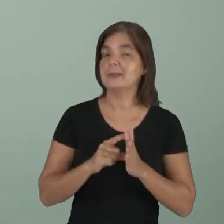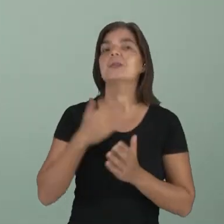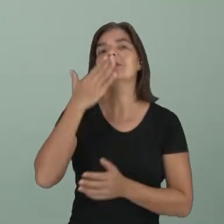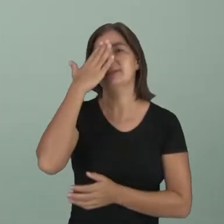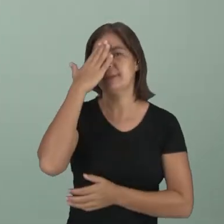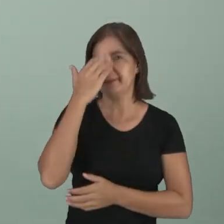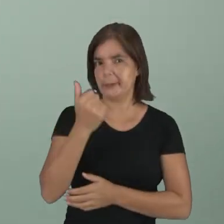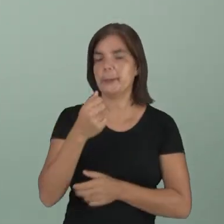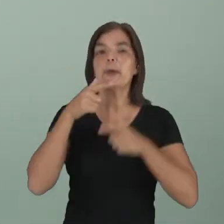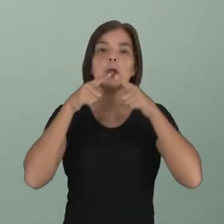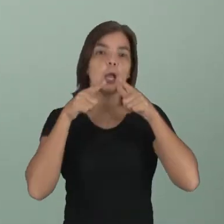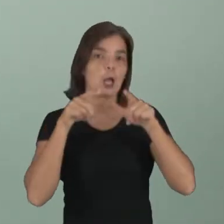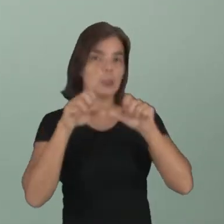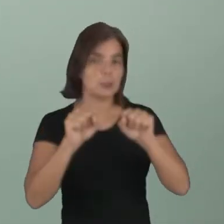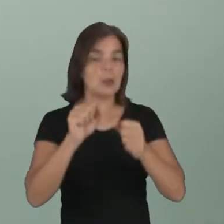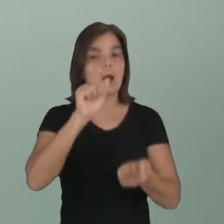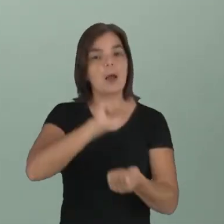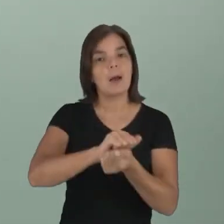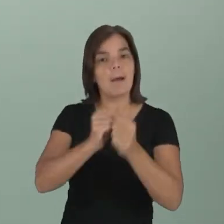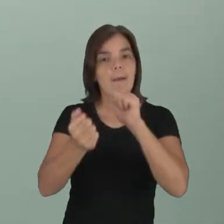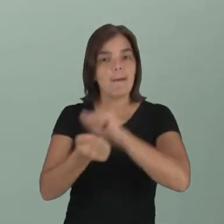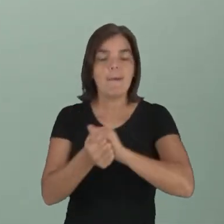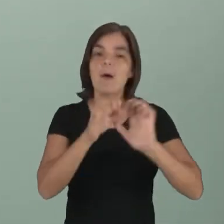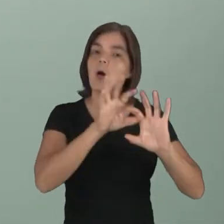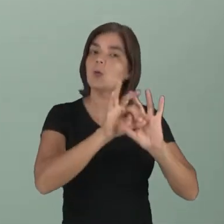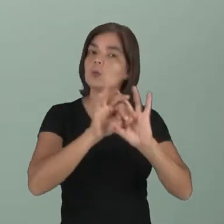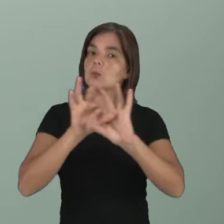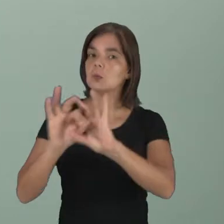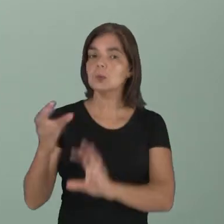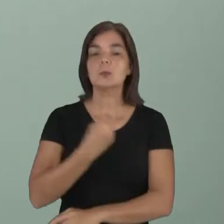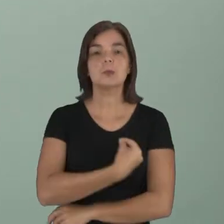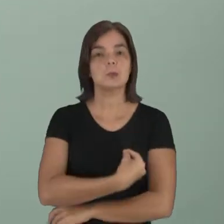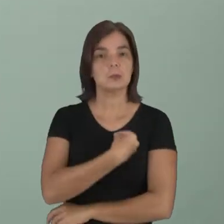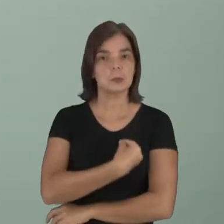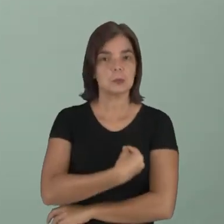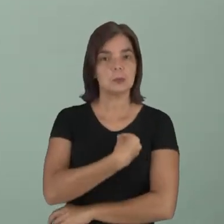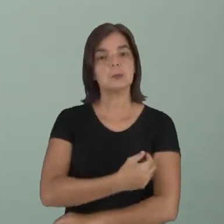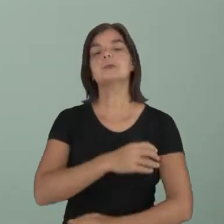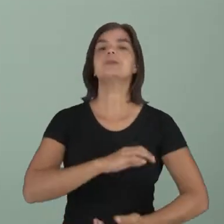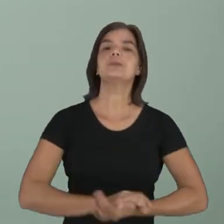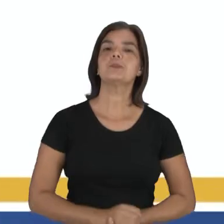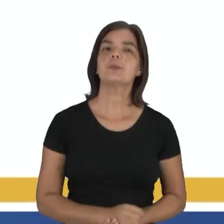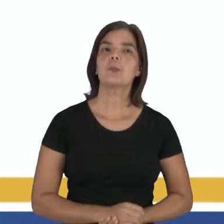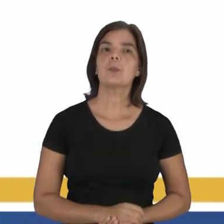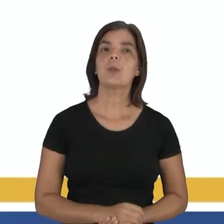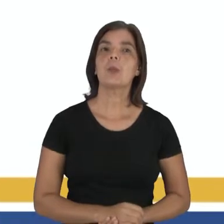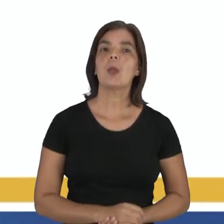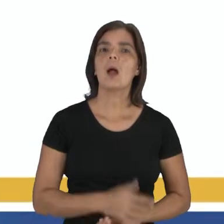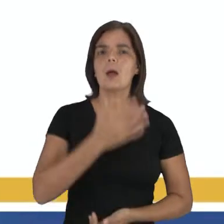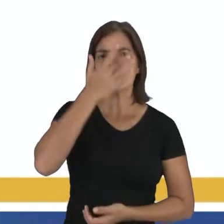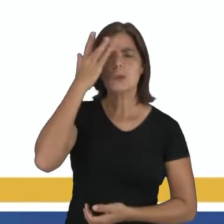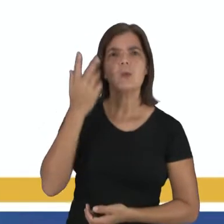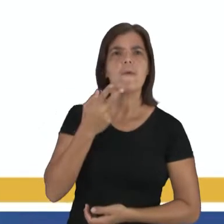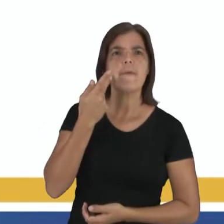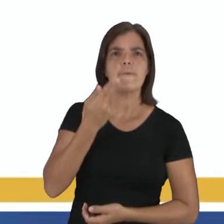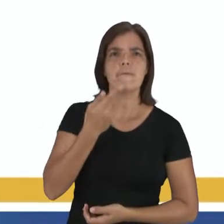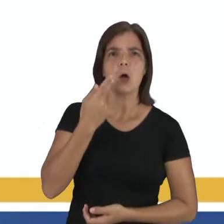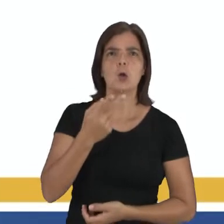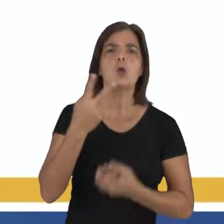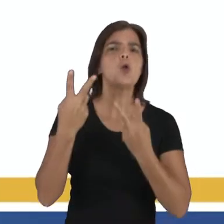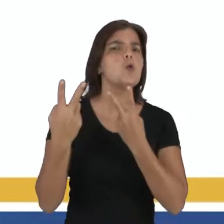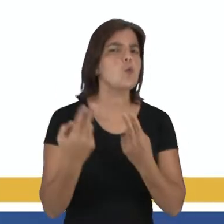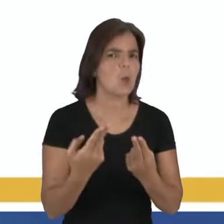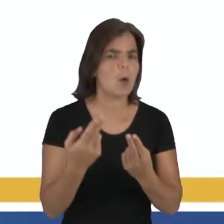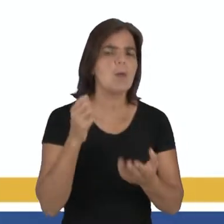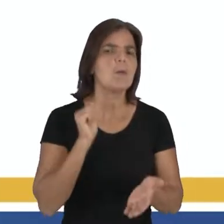Nós sabemos que a nossa linguagem se adapta ao contexto em que estamos inseridos. Último ponto, as pessoas